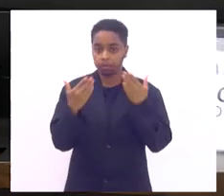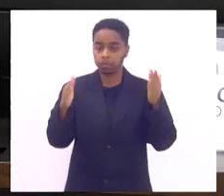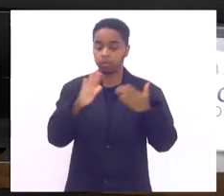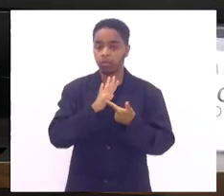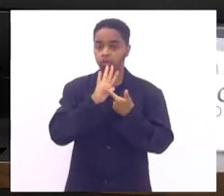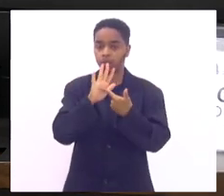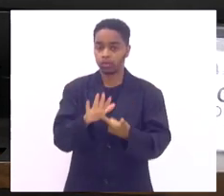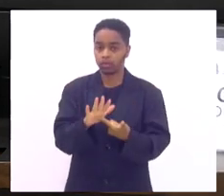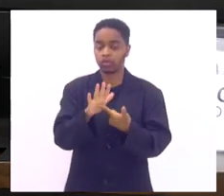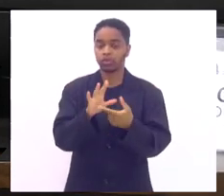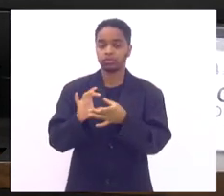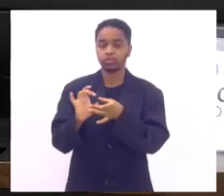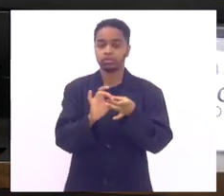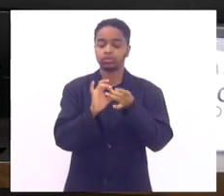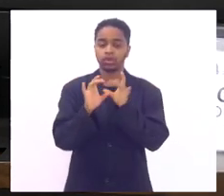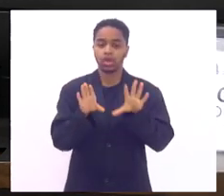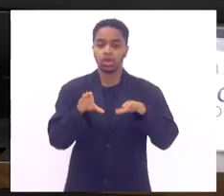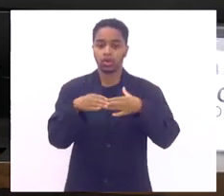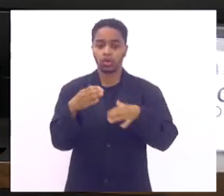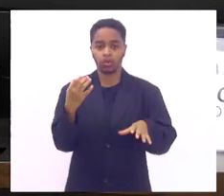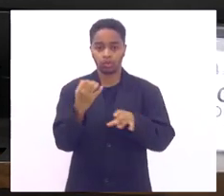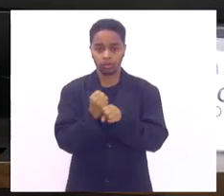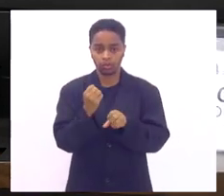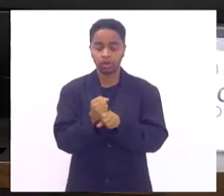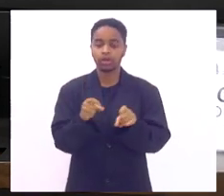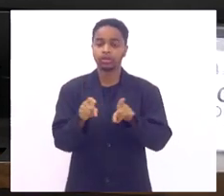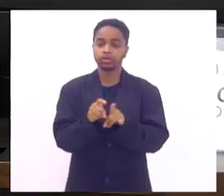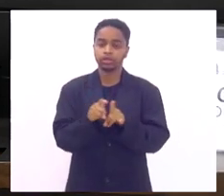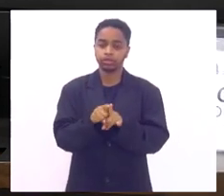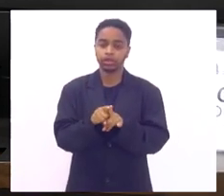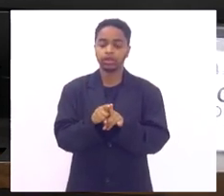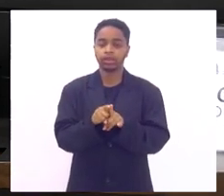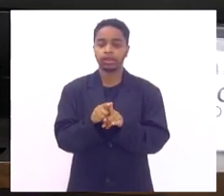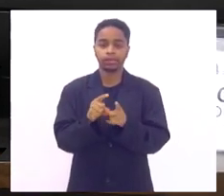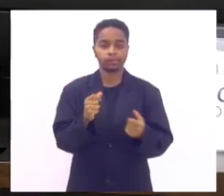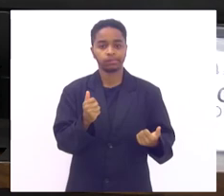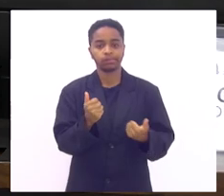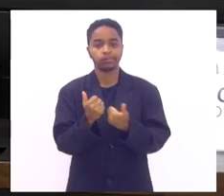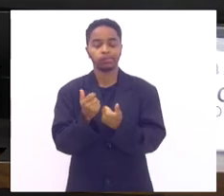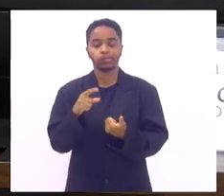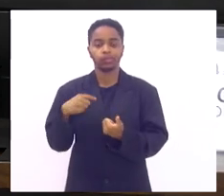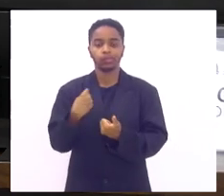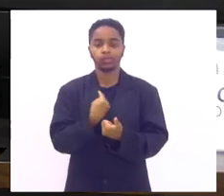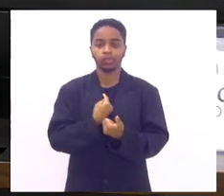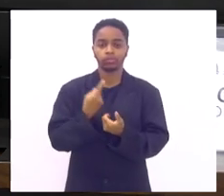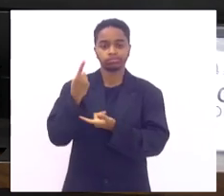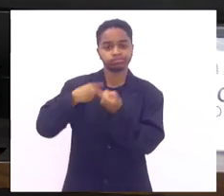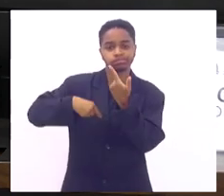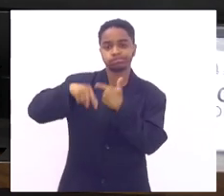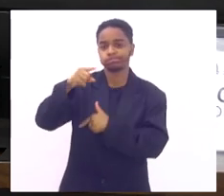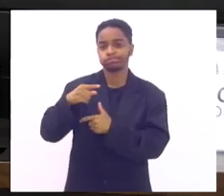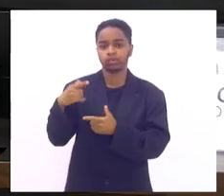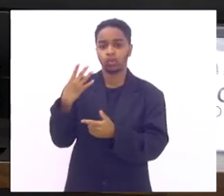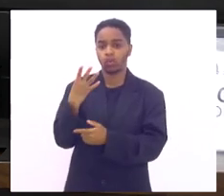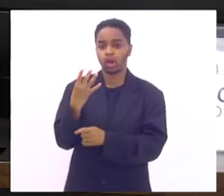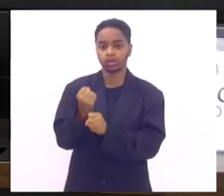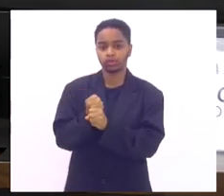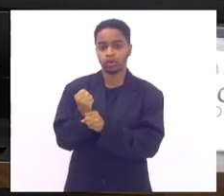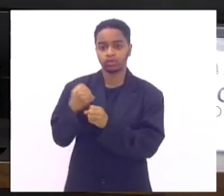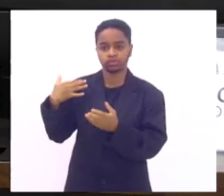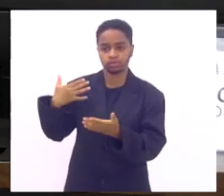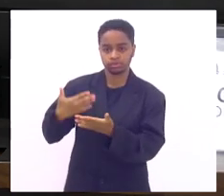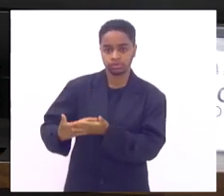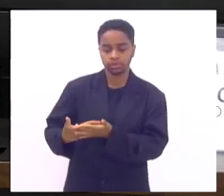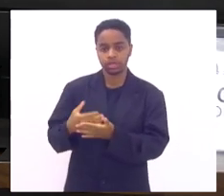união da classe contábil como sustentáculo do sucesso que a gente atingiu nesses últimos 4 anos. Se a gente